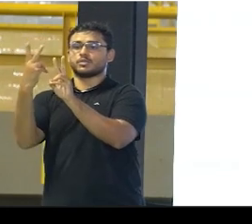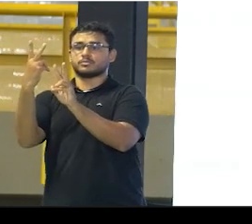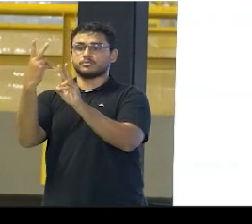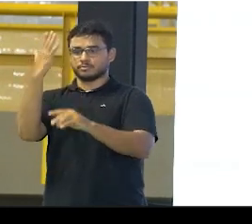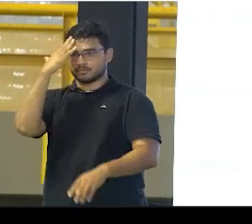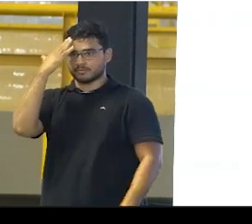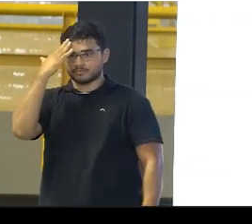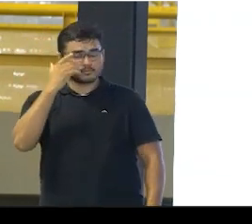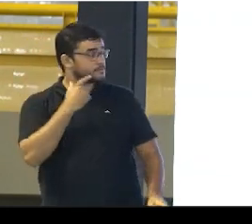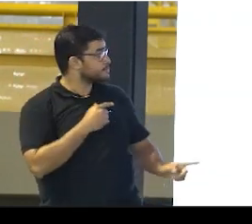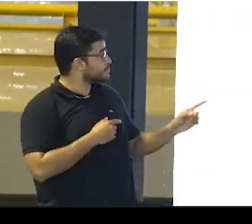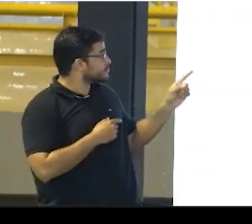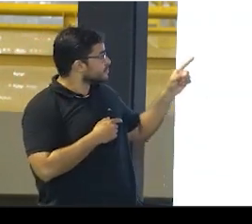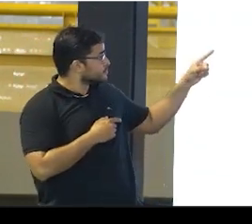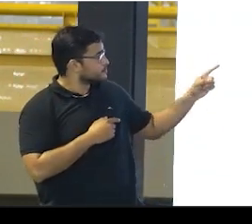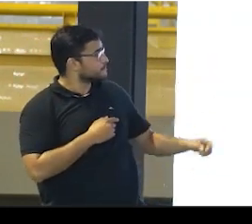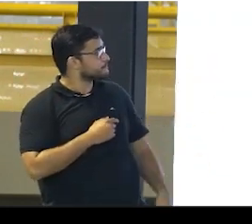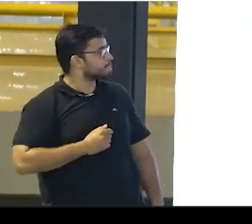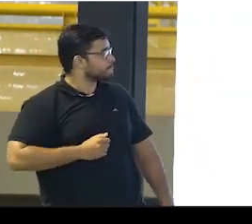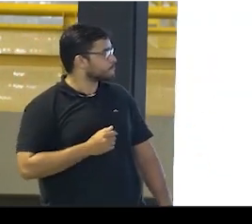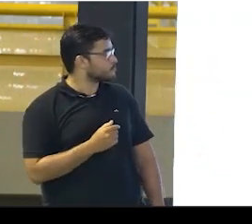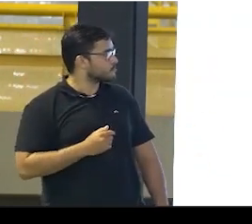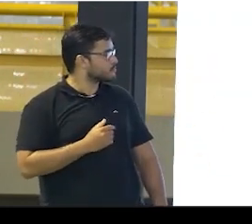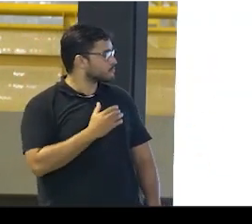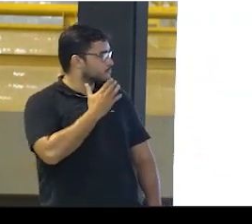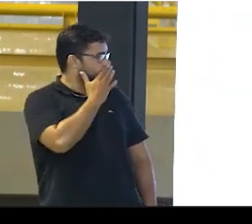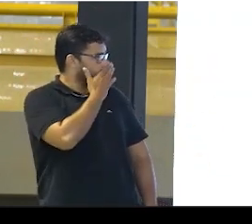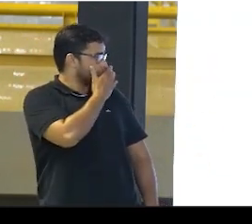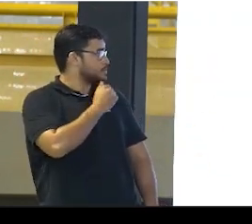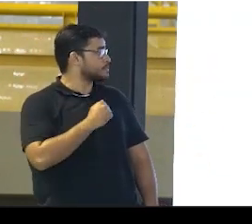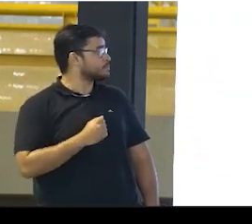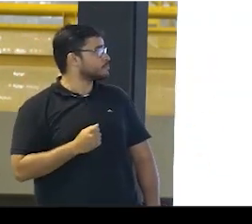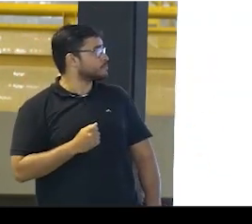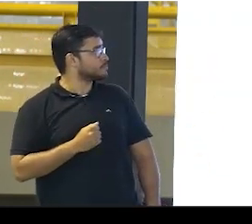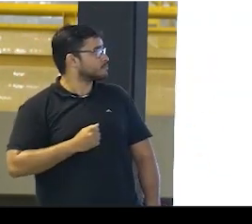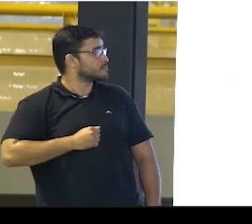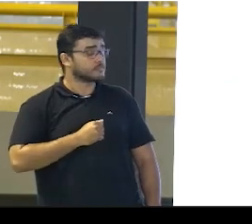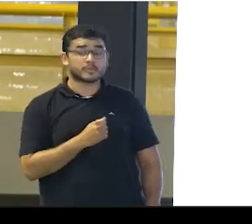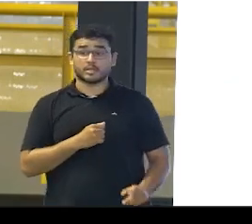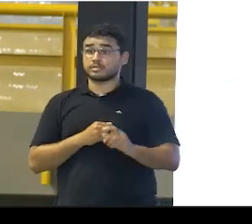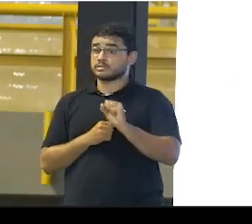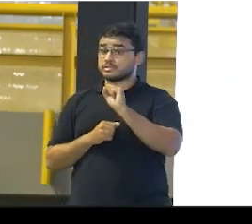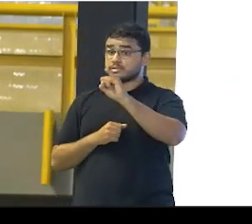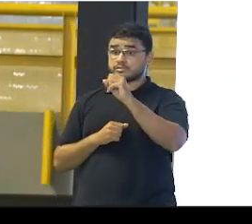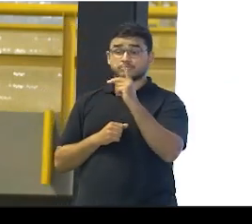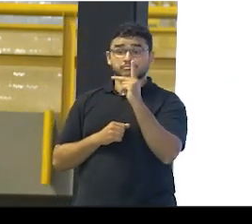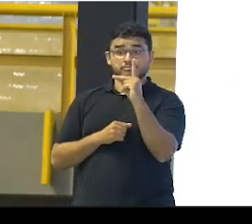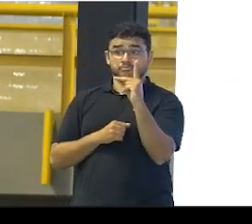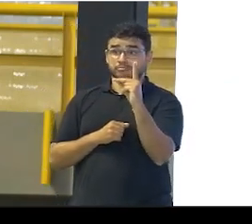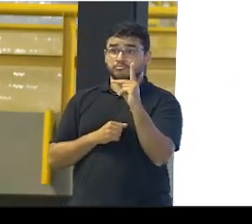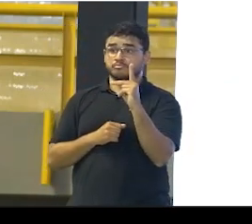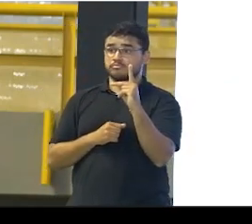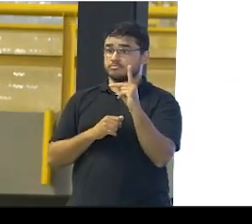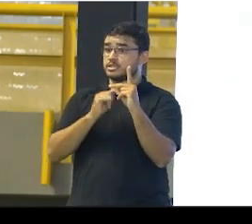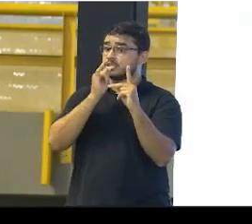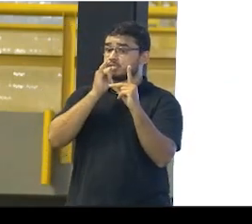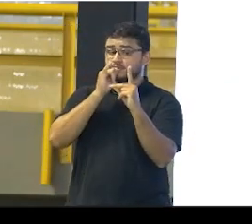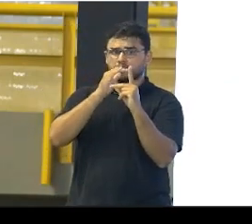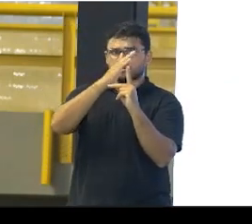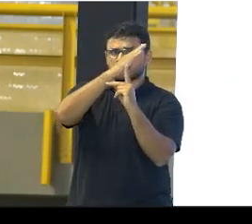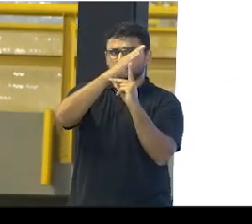18, uma altura que é uma base maior que é 18, uma base menor que é 12 e a altura que é 4. Então é